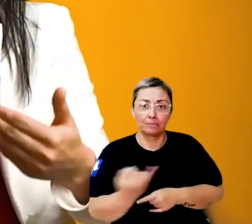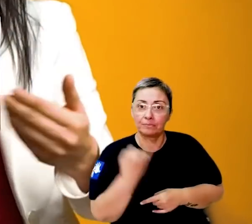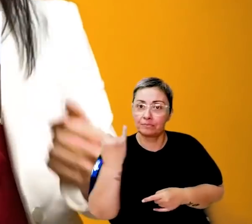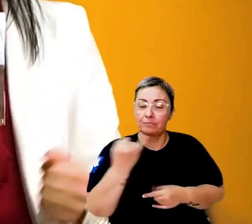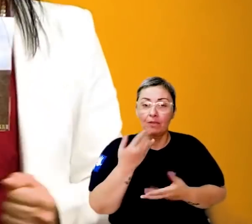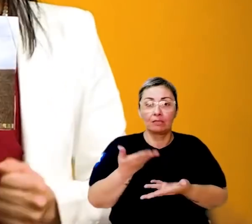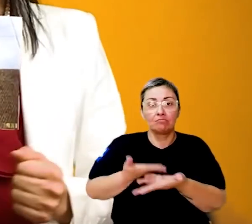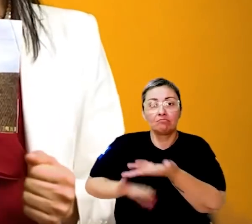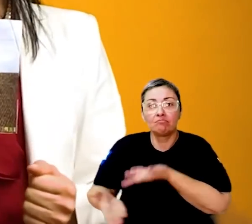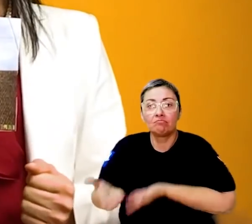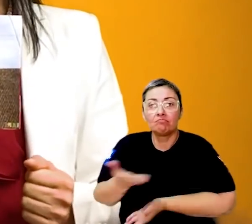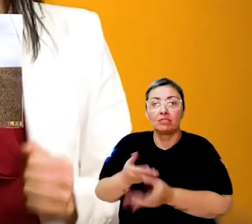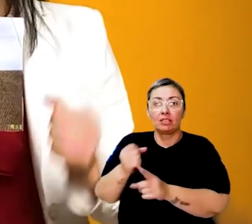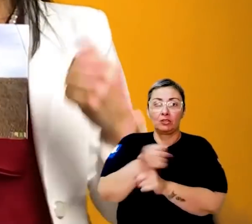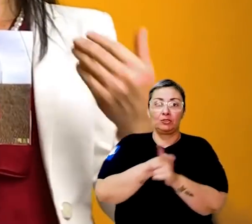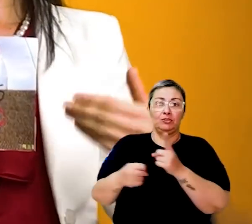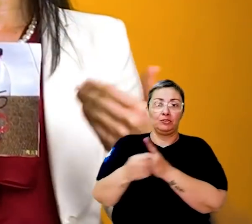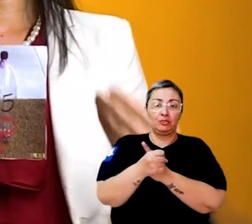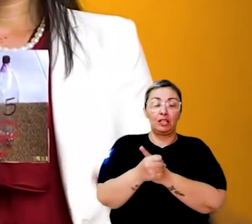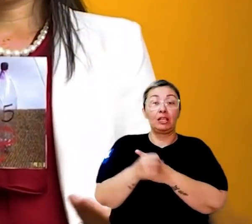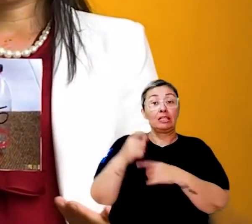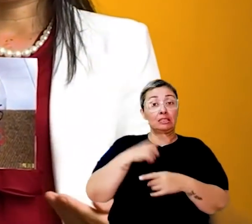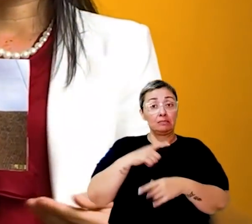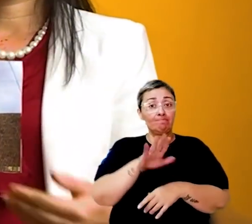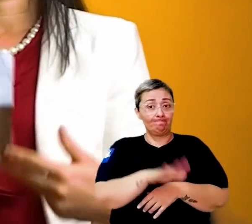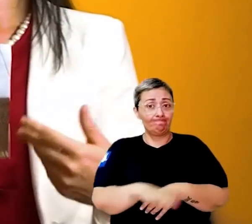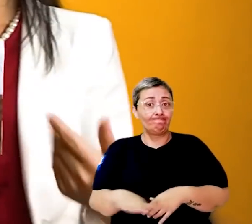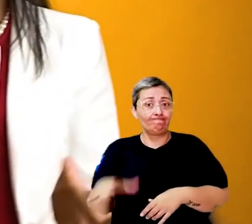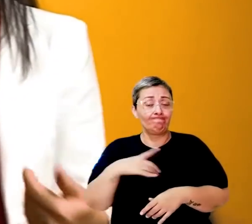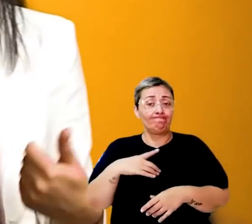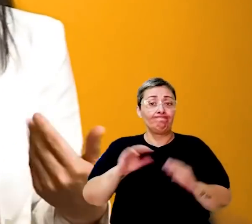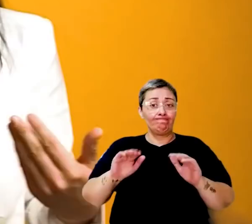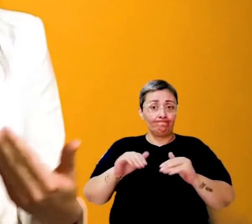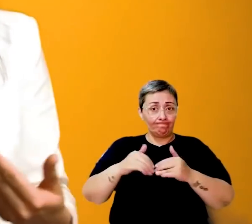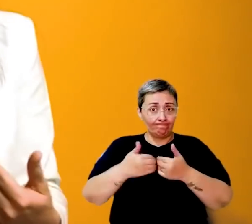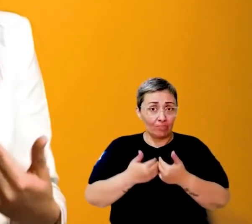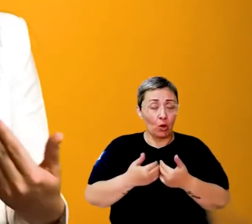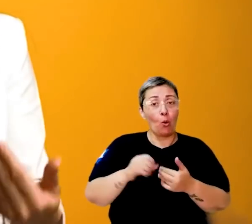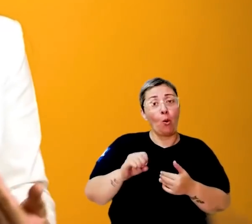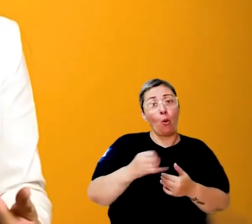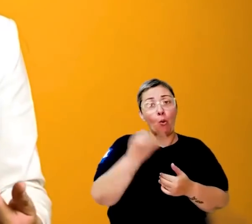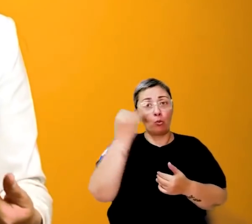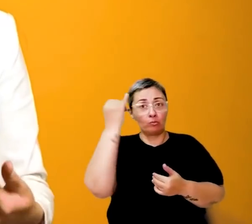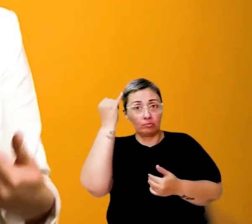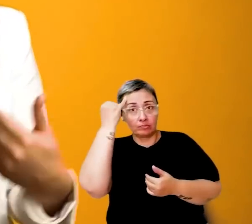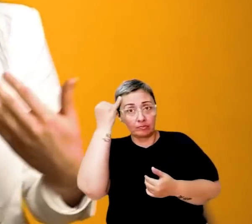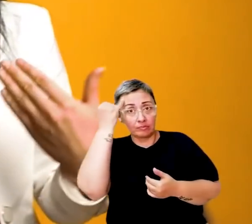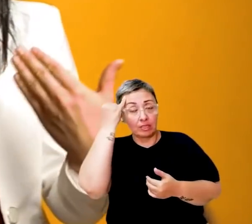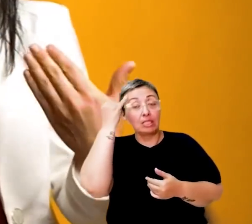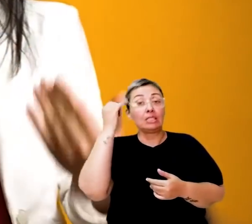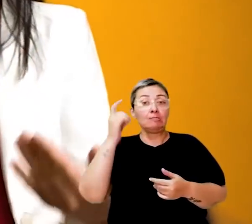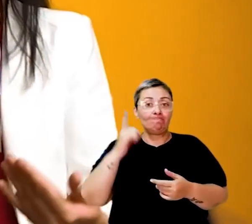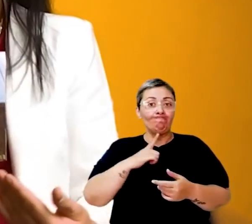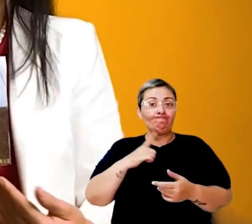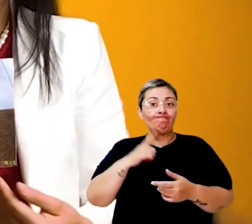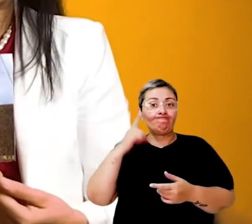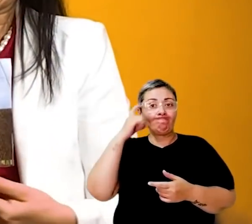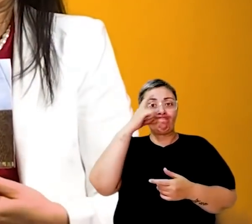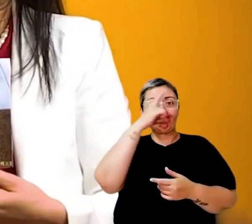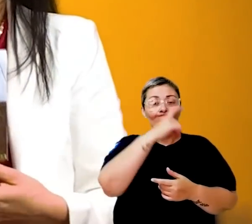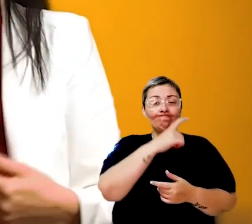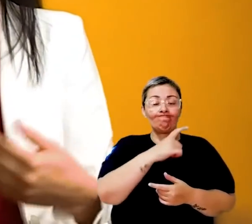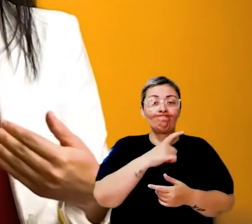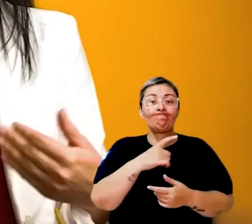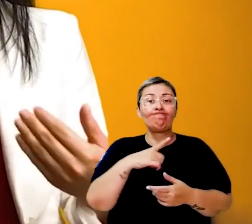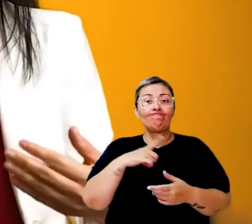essa interação social. Muitas crianças com autismo e deficiência intelectual, eles têm essa